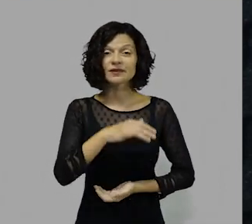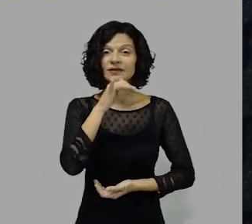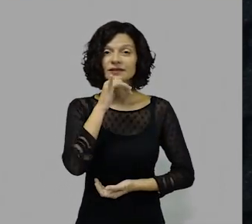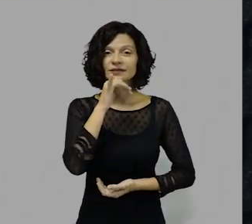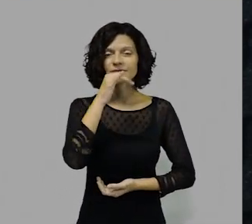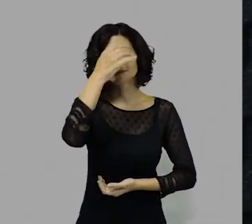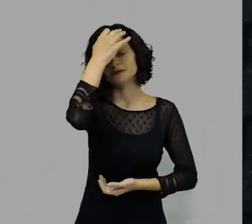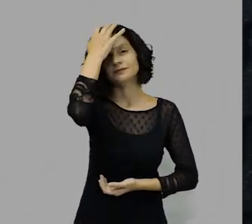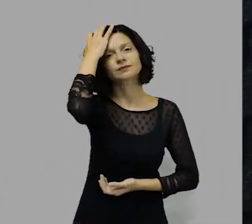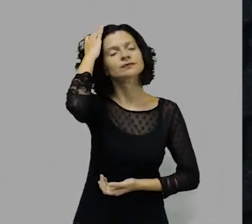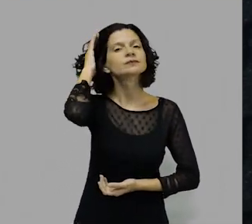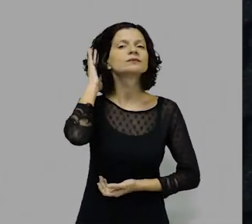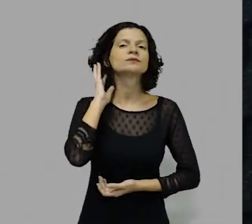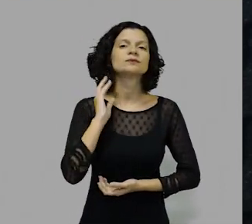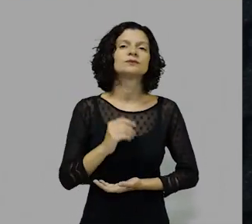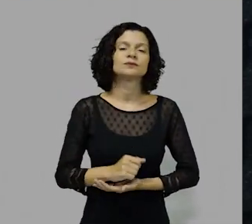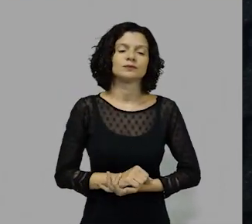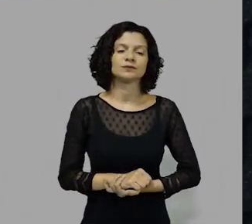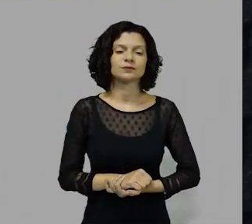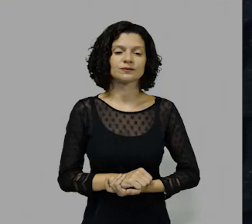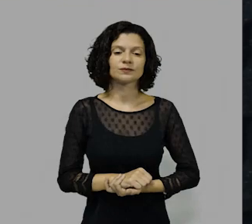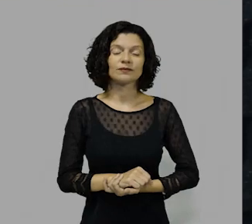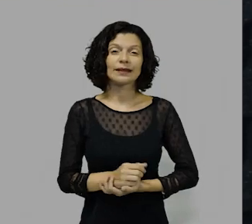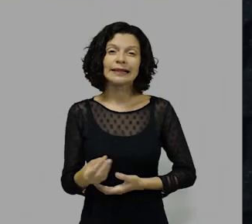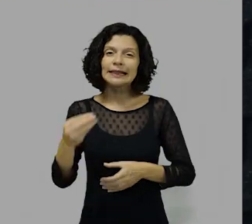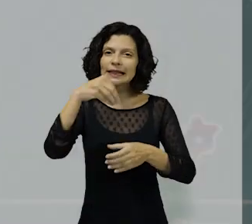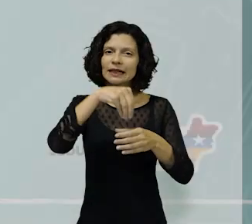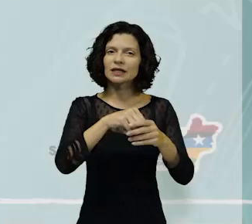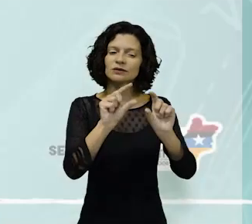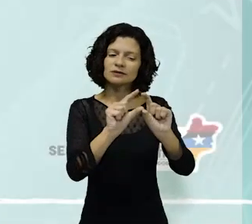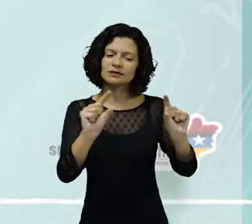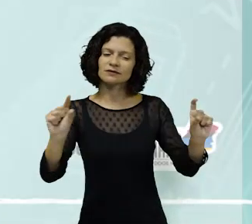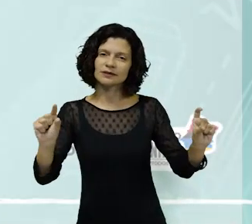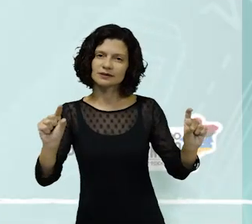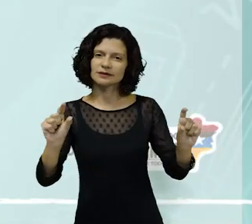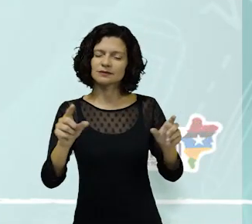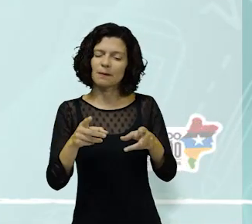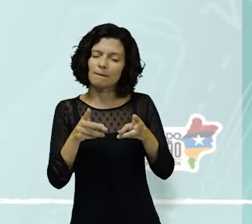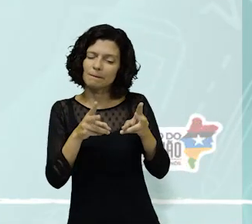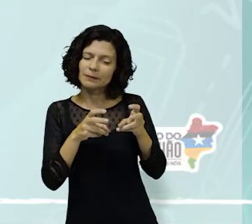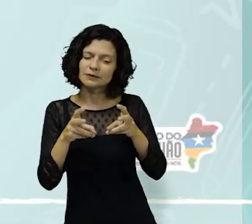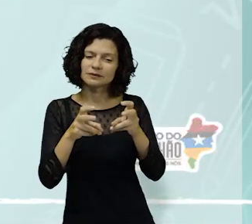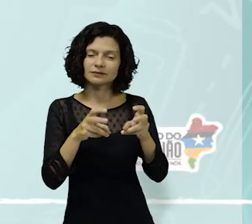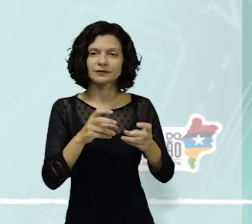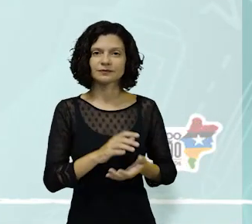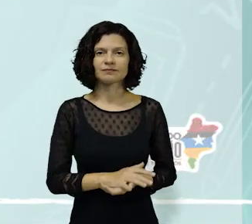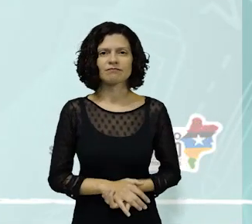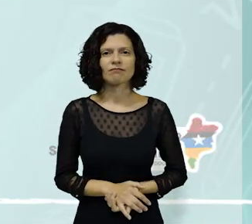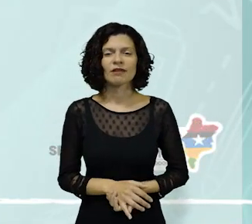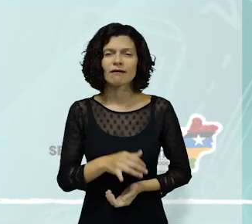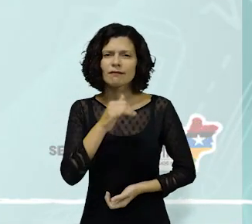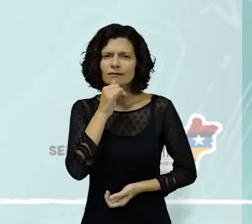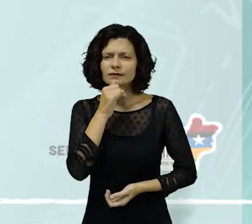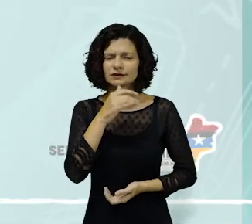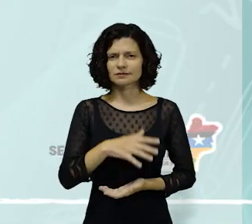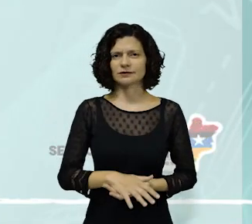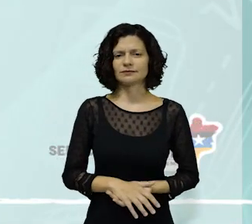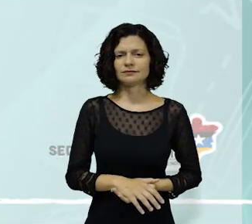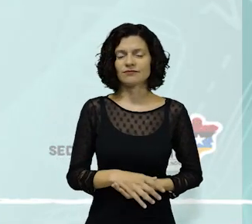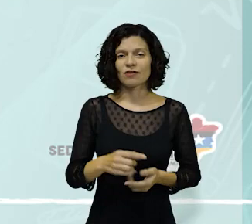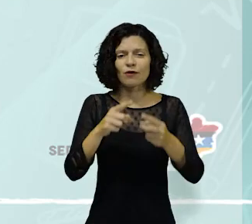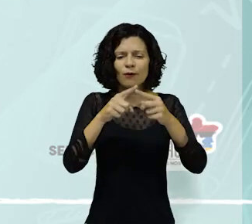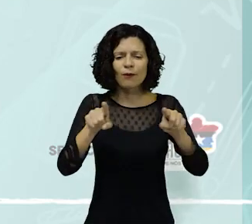Exemplos, né? Vamos analisar esses marcadores dentro de sentenças. I play the piano and I sing in the choir. Olha